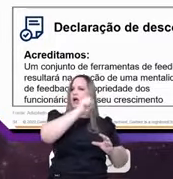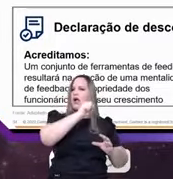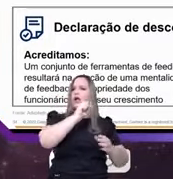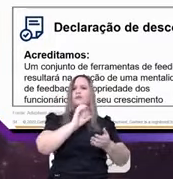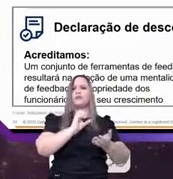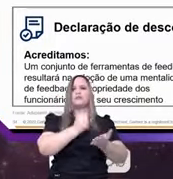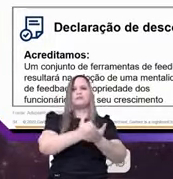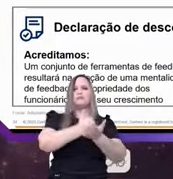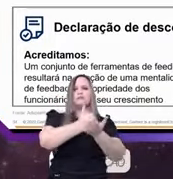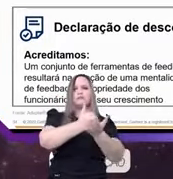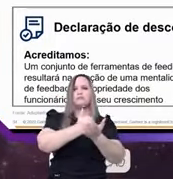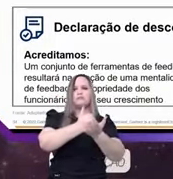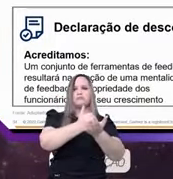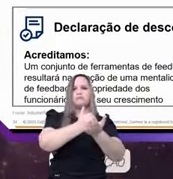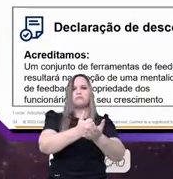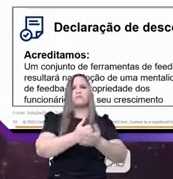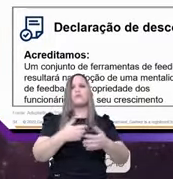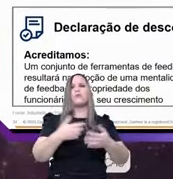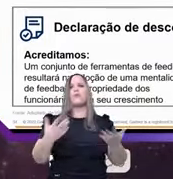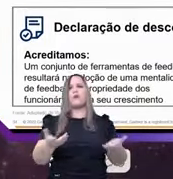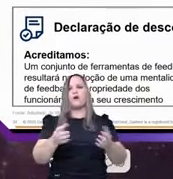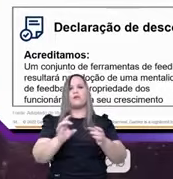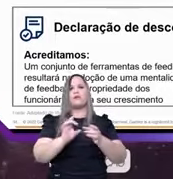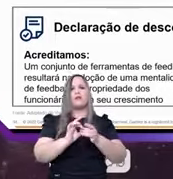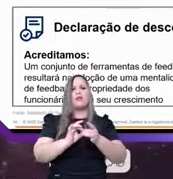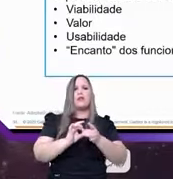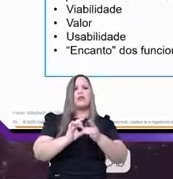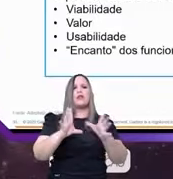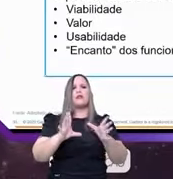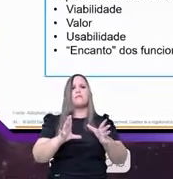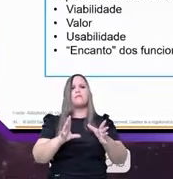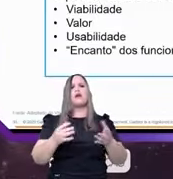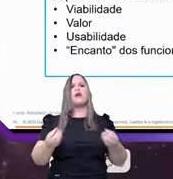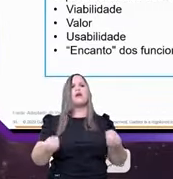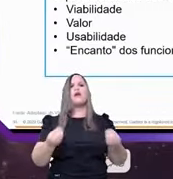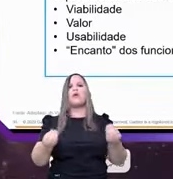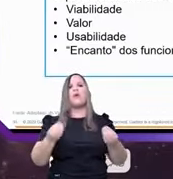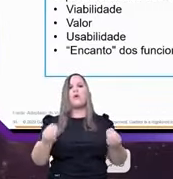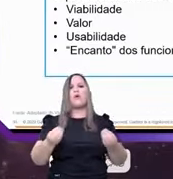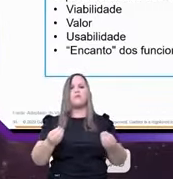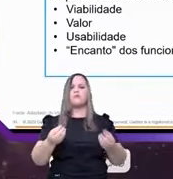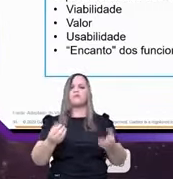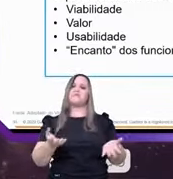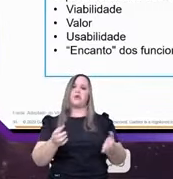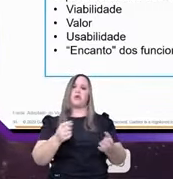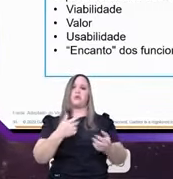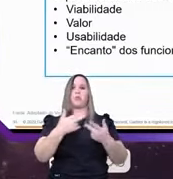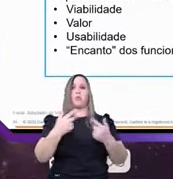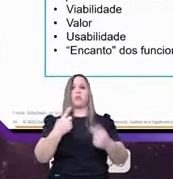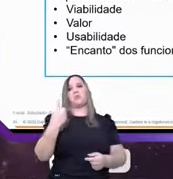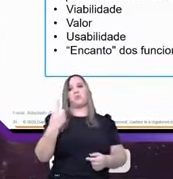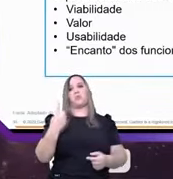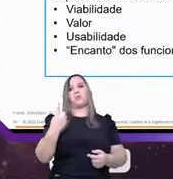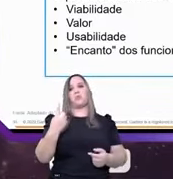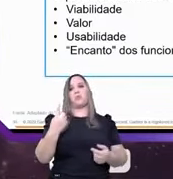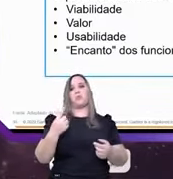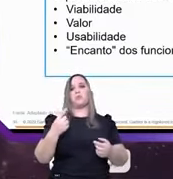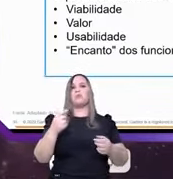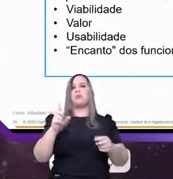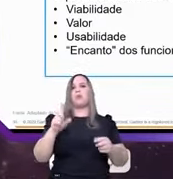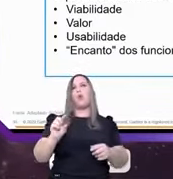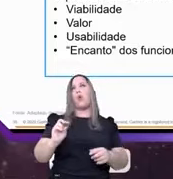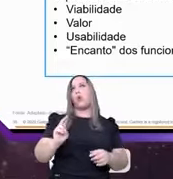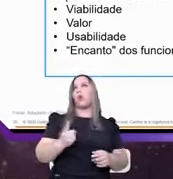Qual é a opção dele? Liberar. Libero um produto que é não viável? Ou